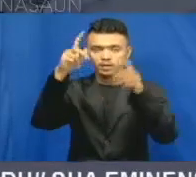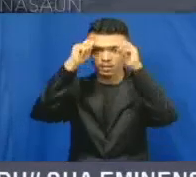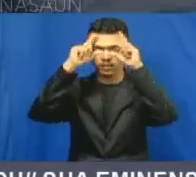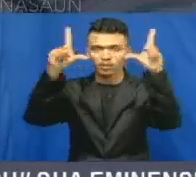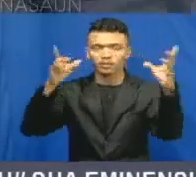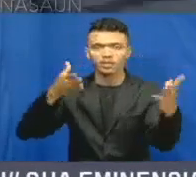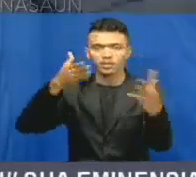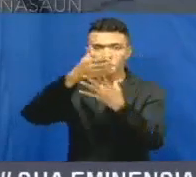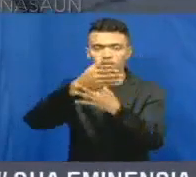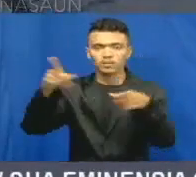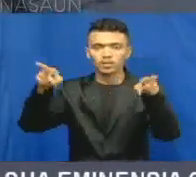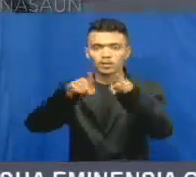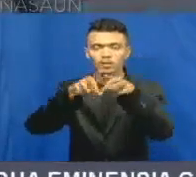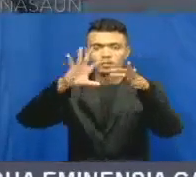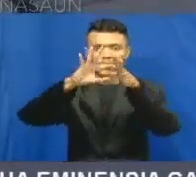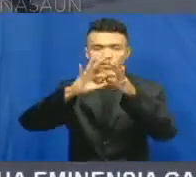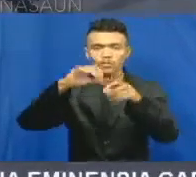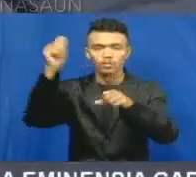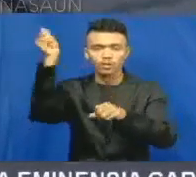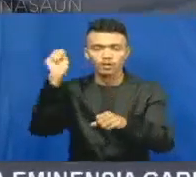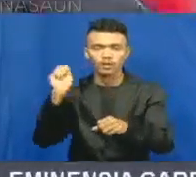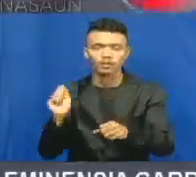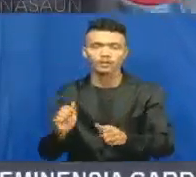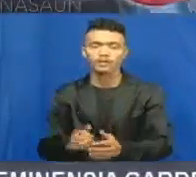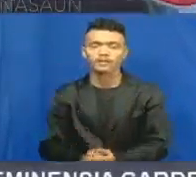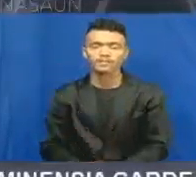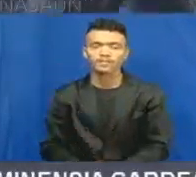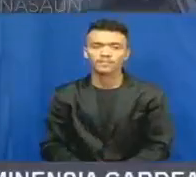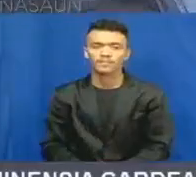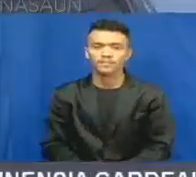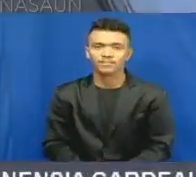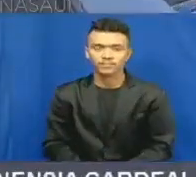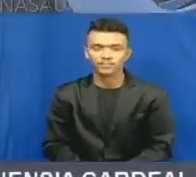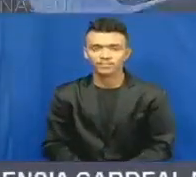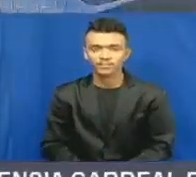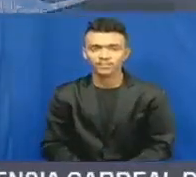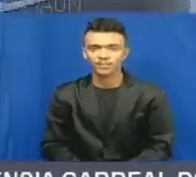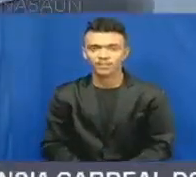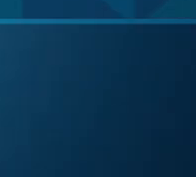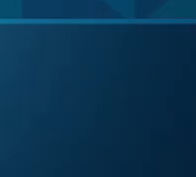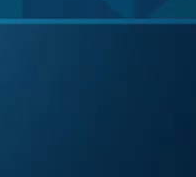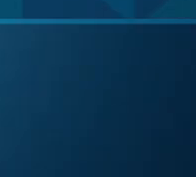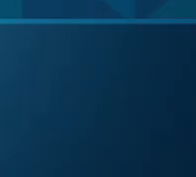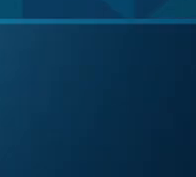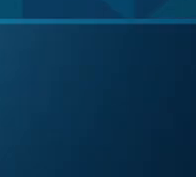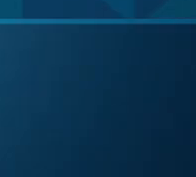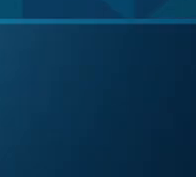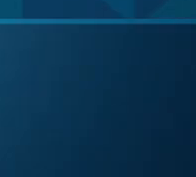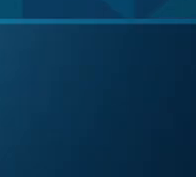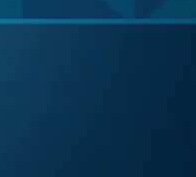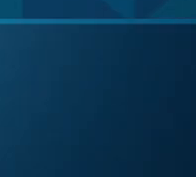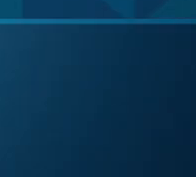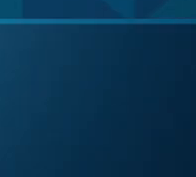adesão hanesang membro ASEAN. Nuno Moraes, Alexandre dos Santos, RTT Ali. Atu